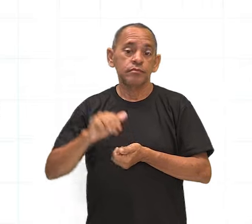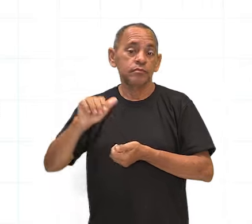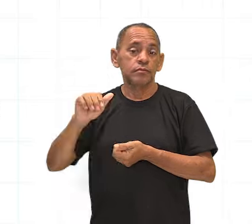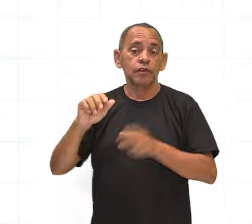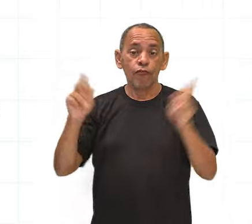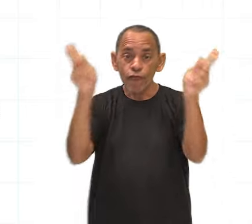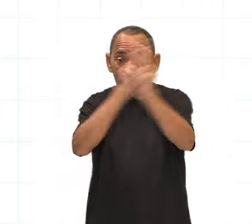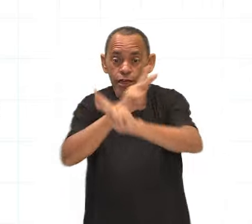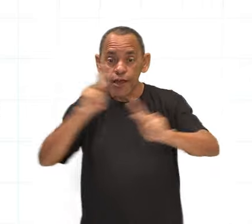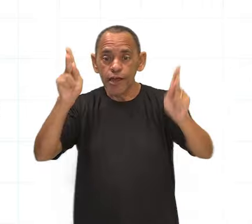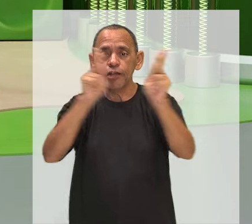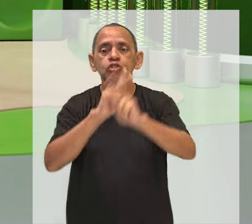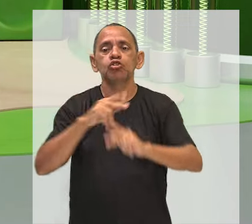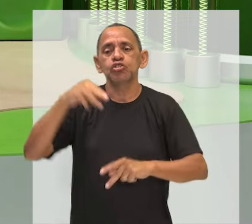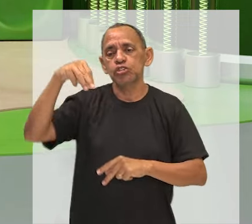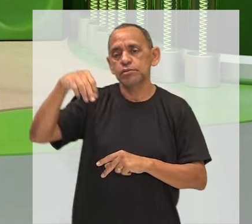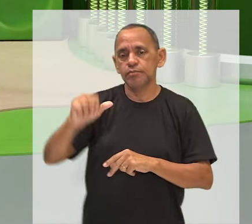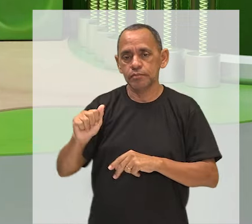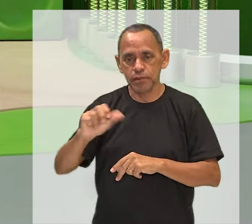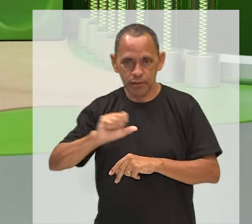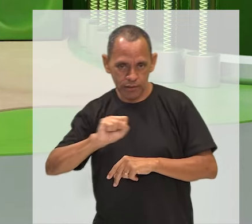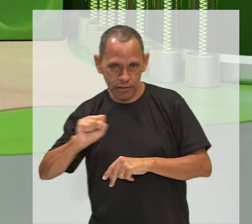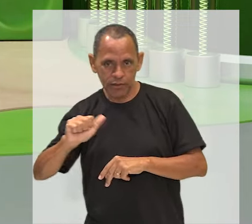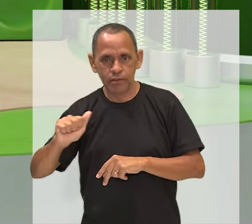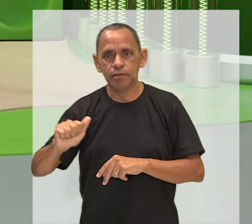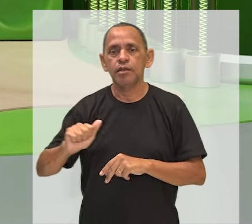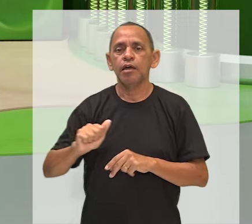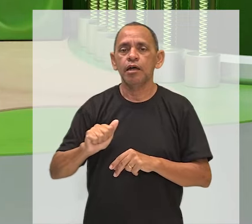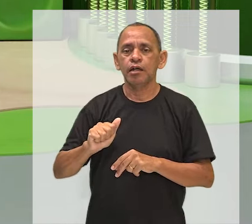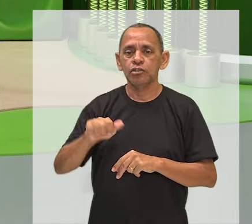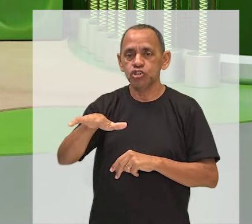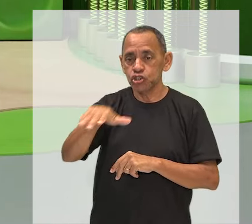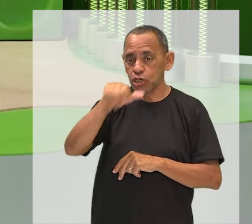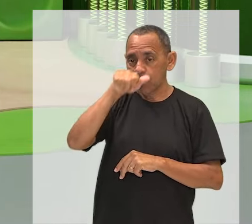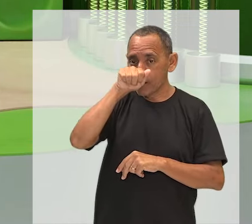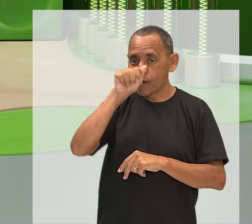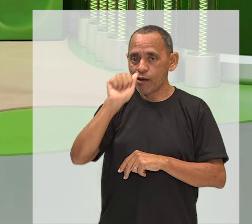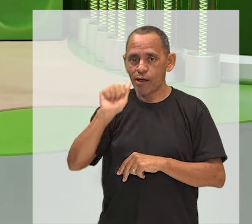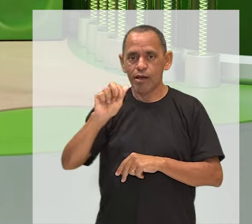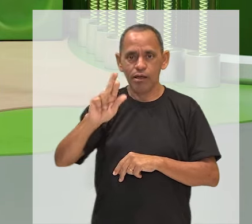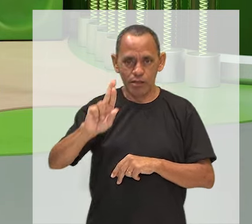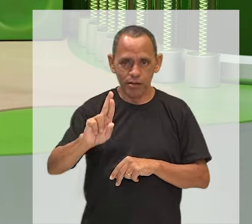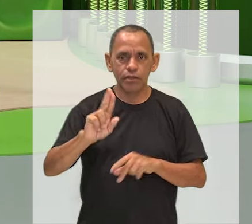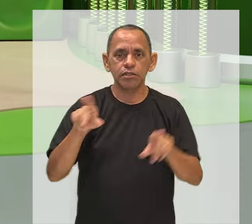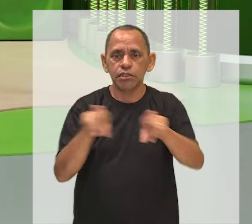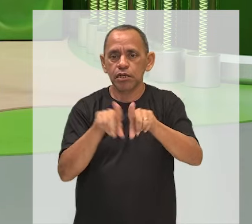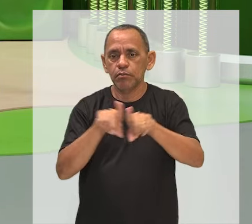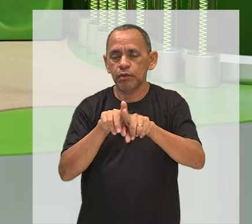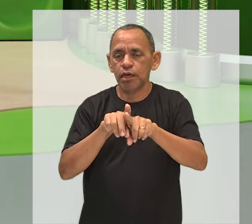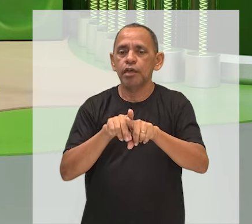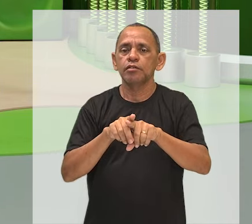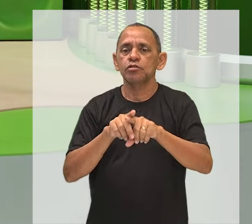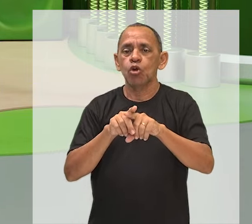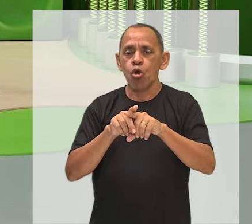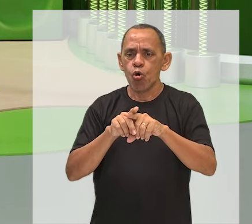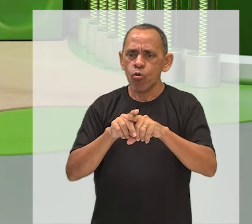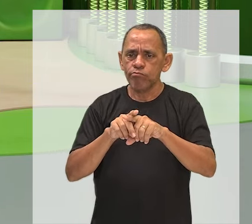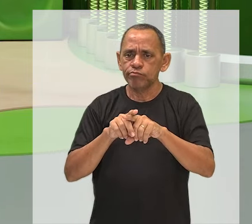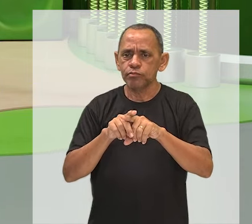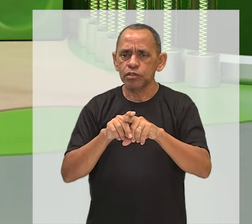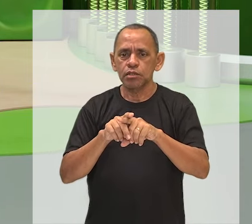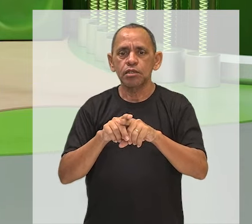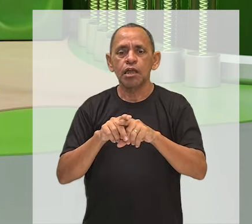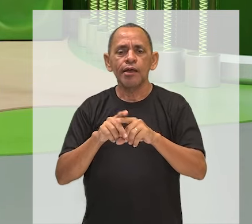aqui rapidinho sobre essa atmosfera, a gente precisa entender o seguinte, que o nosso ar ele é composto por moléculas,